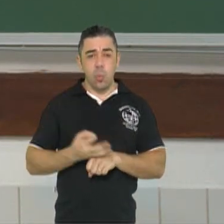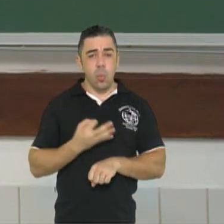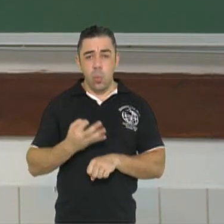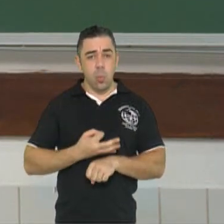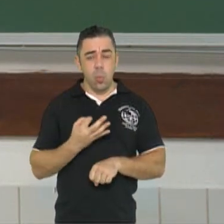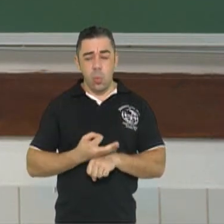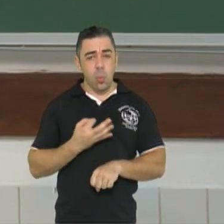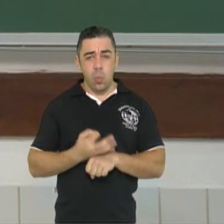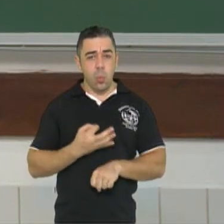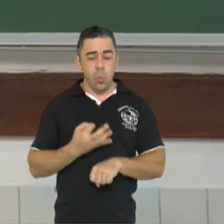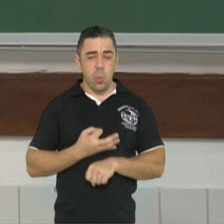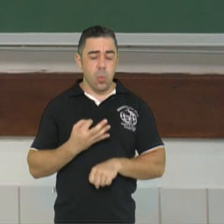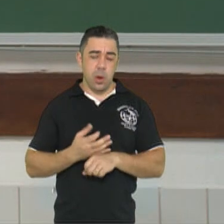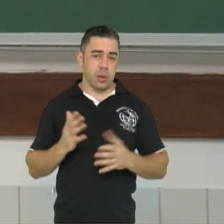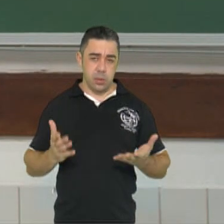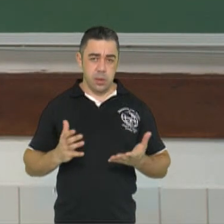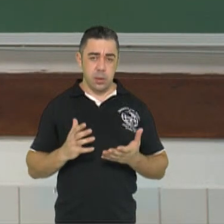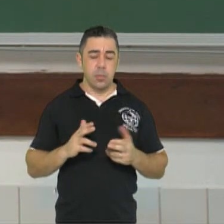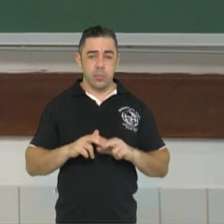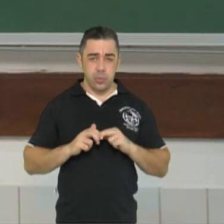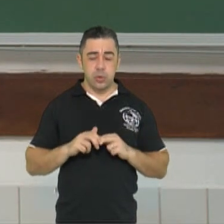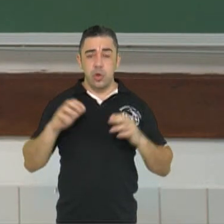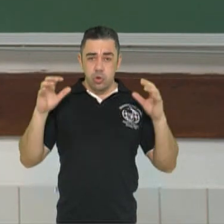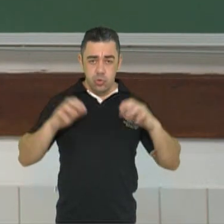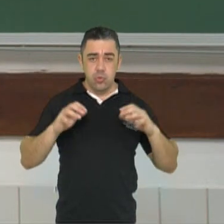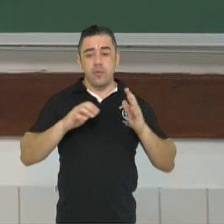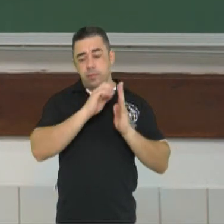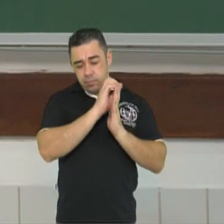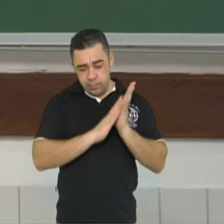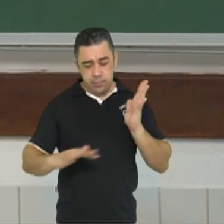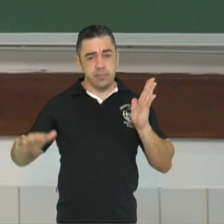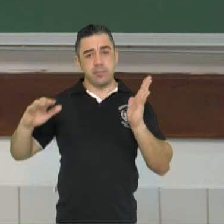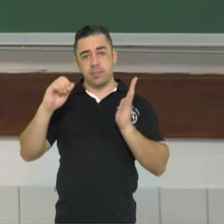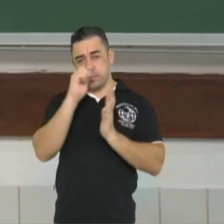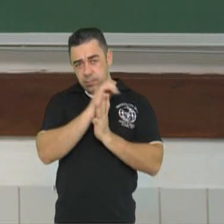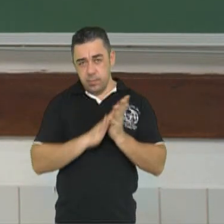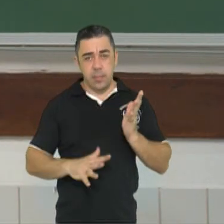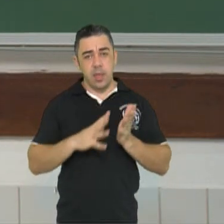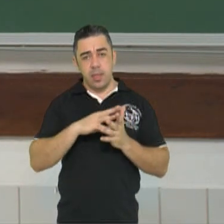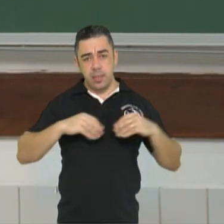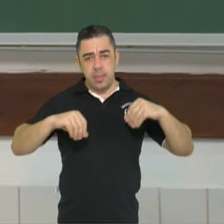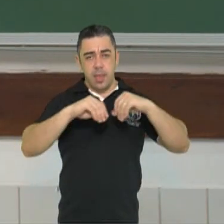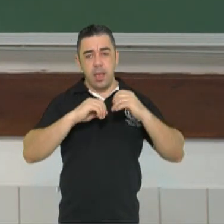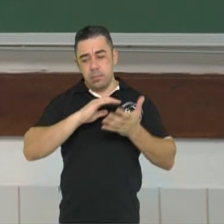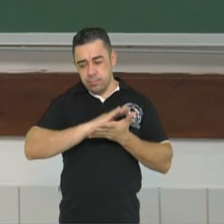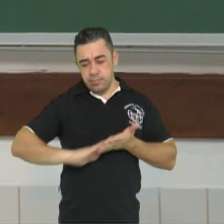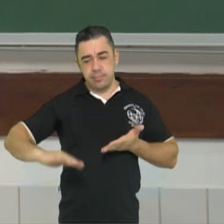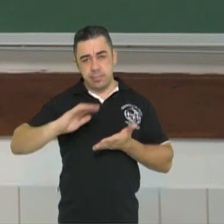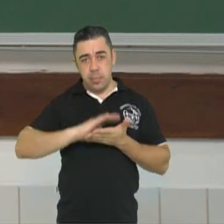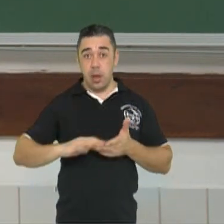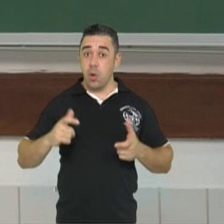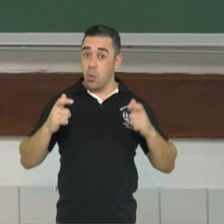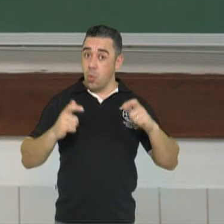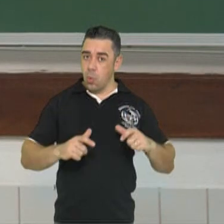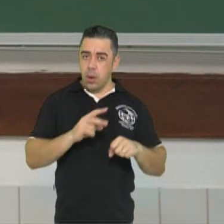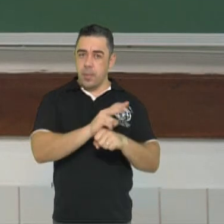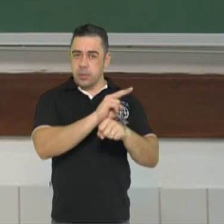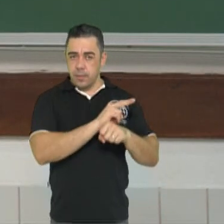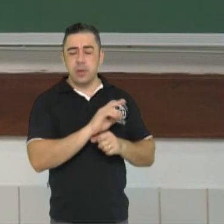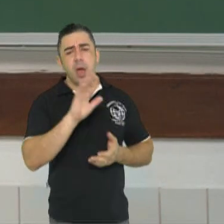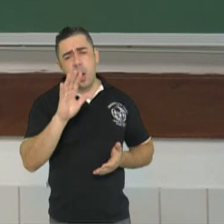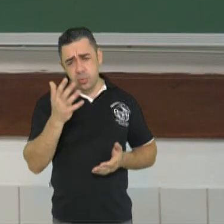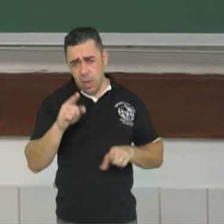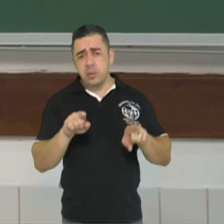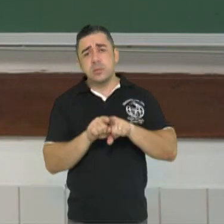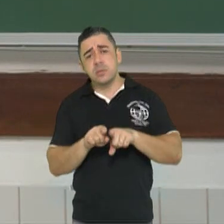suficiente para ficar no local. Cada chuva que vem leva um tanto do solo junto. Isso não quer dizer que em áreas preservadas não vão ocorrer